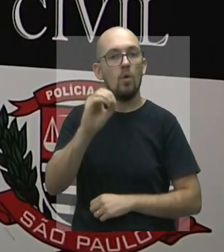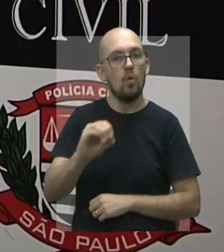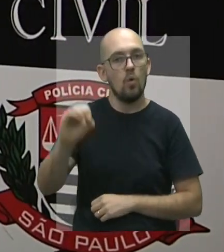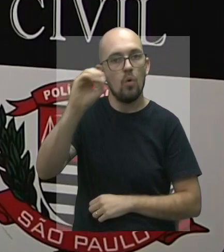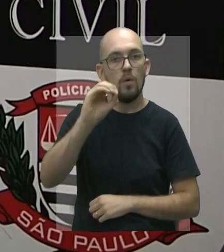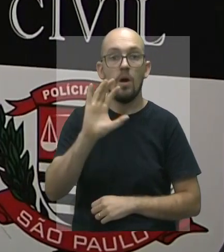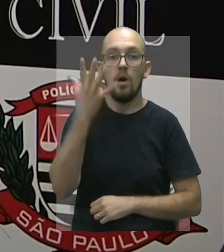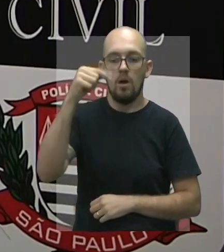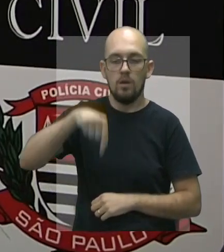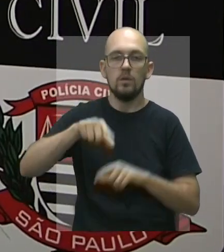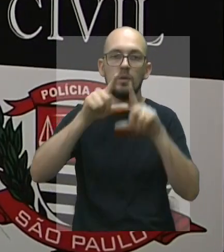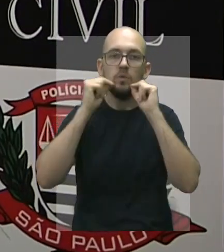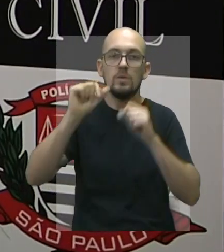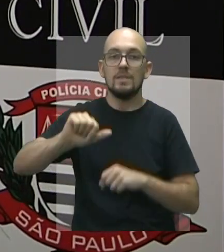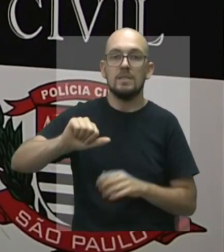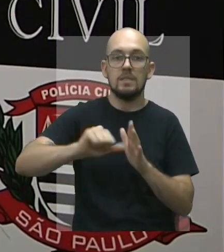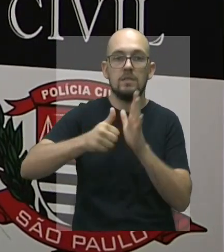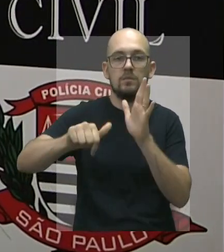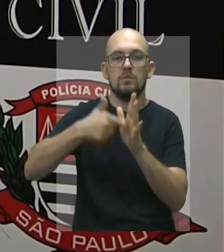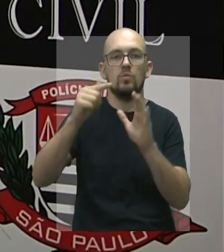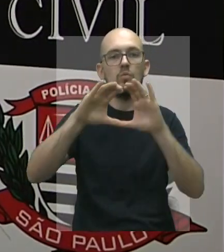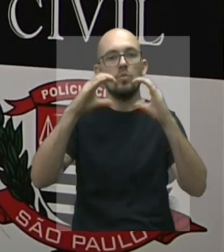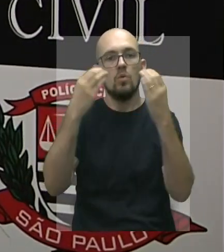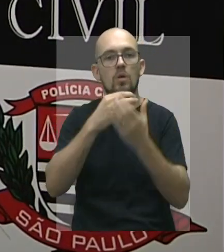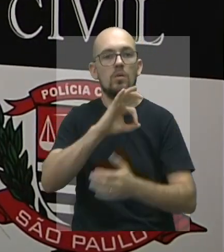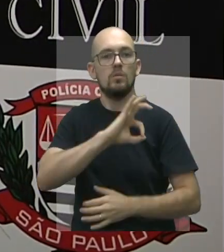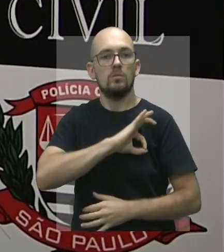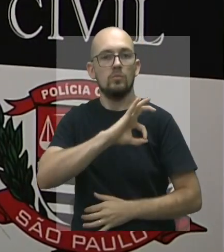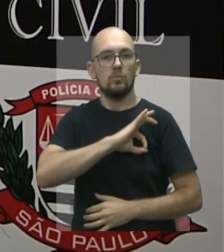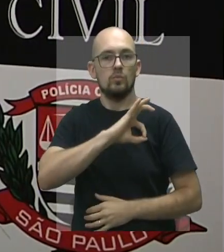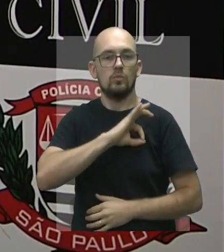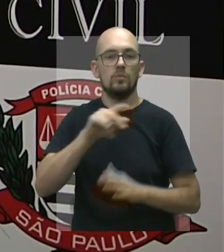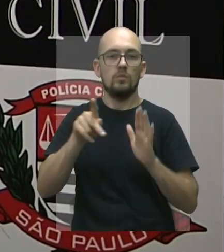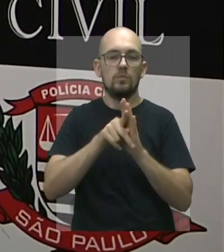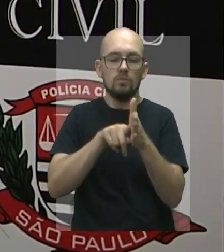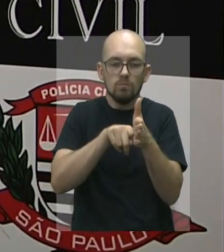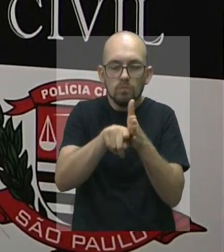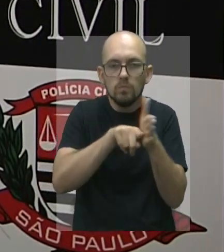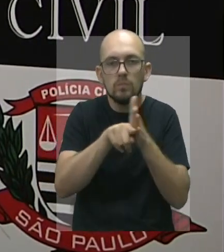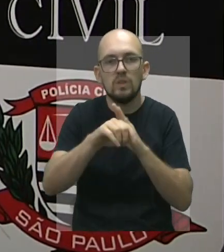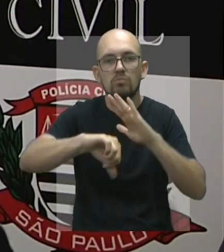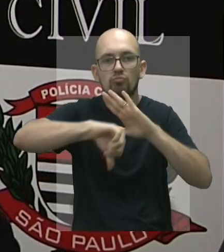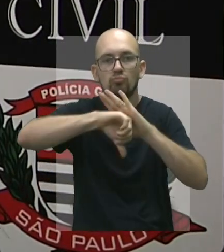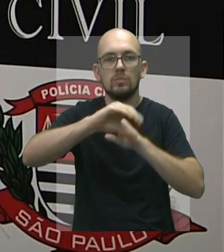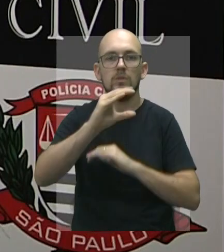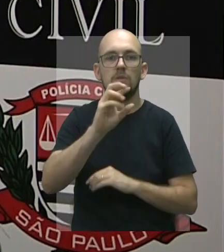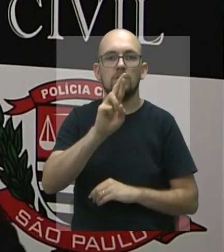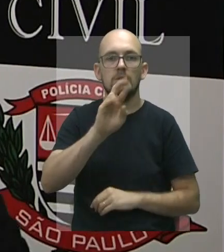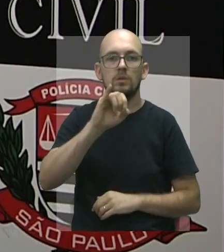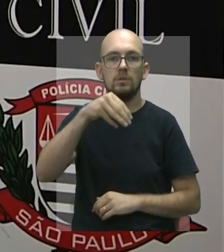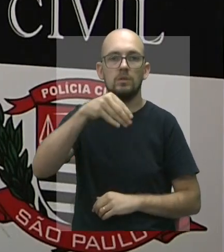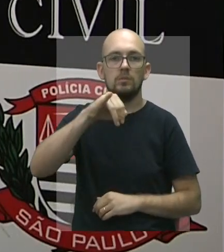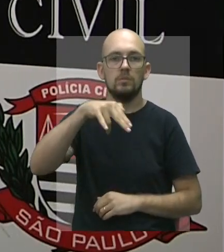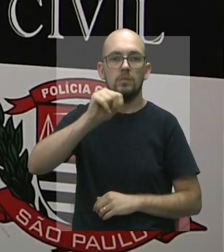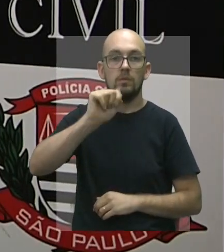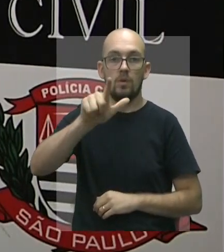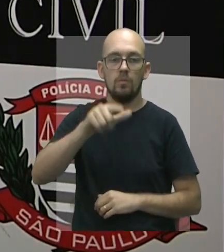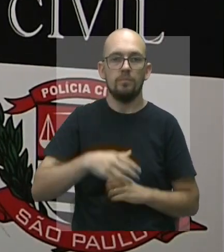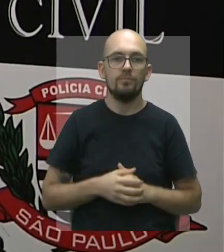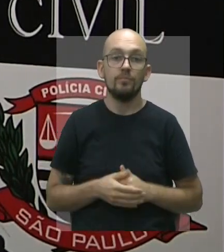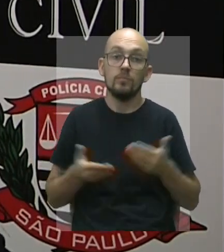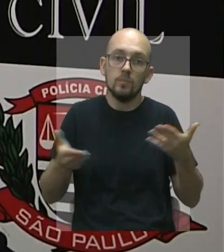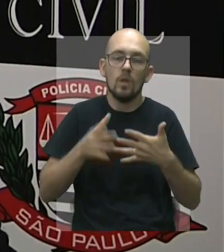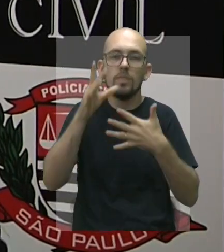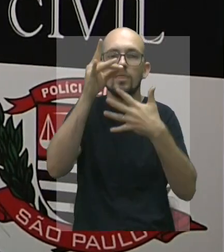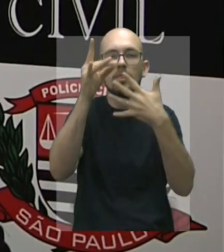em Jaú o 2º Congresso de Polícia Judiciária e Investigação Criminal. E para passar mais detalhes sobre esse